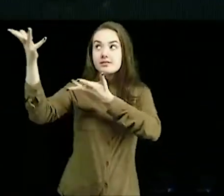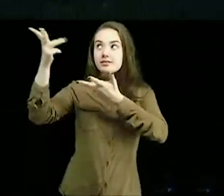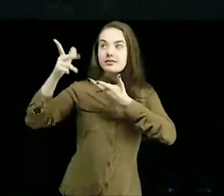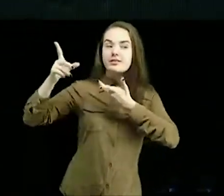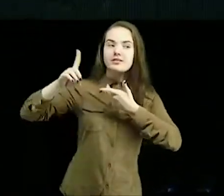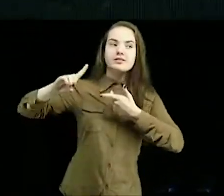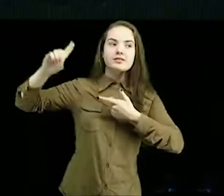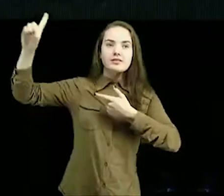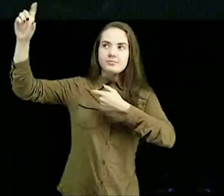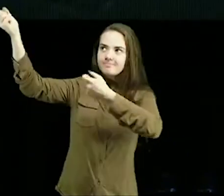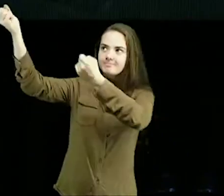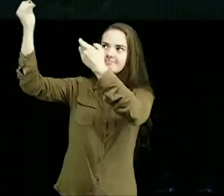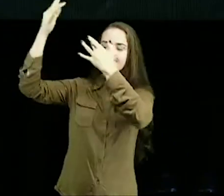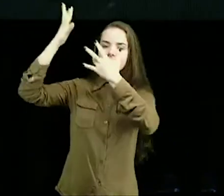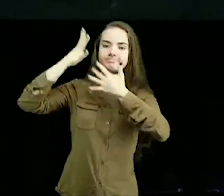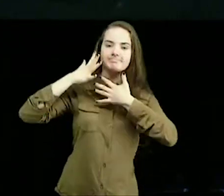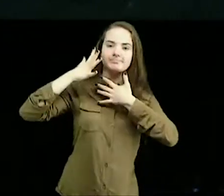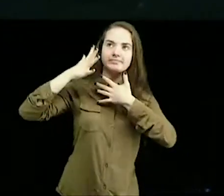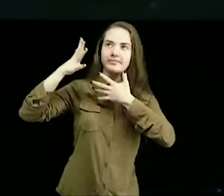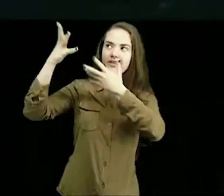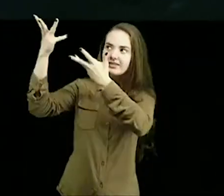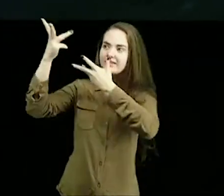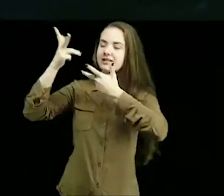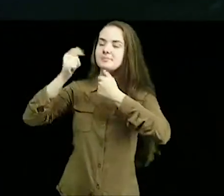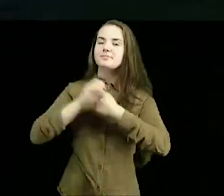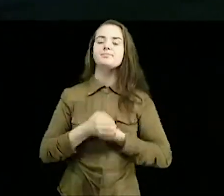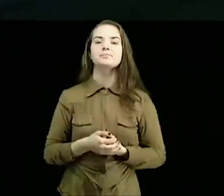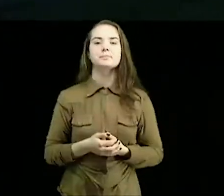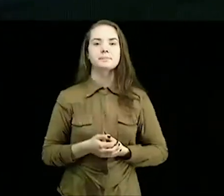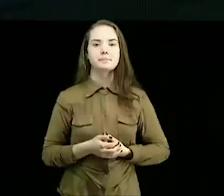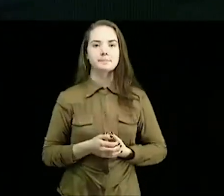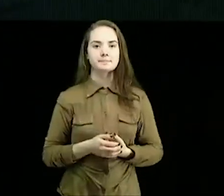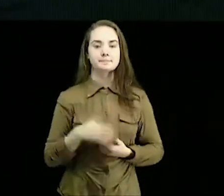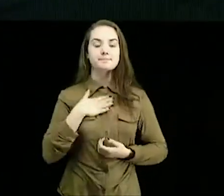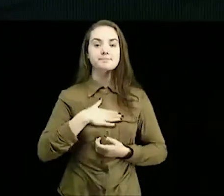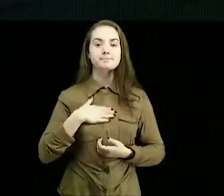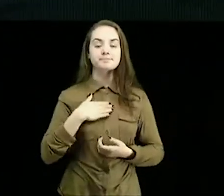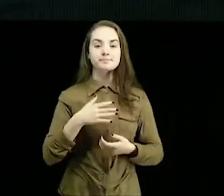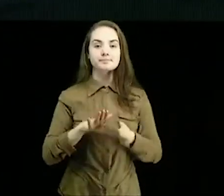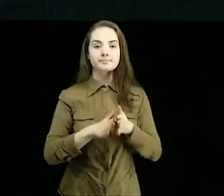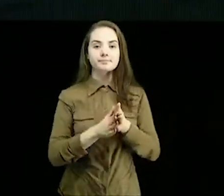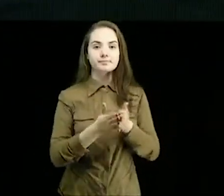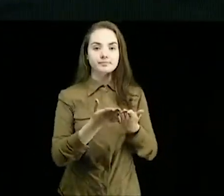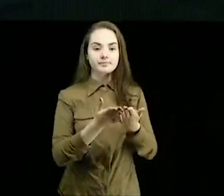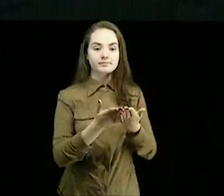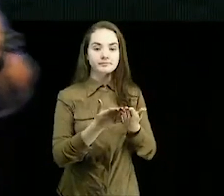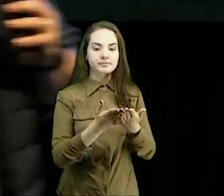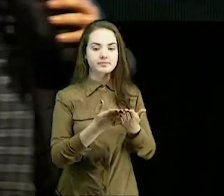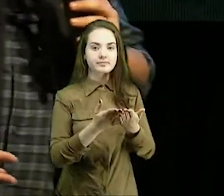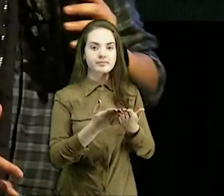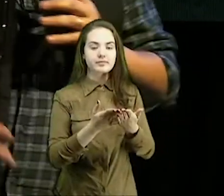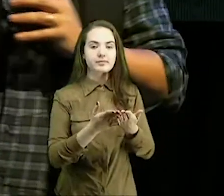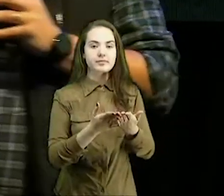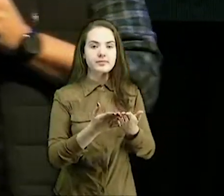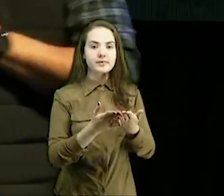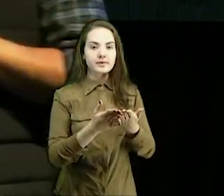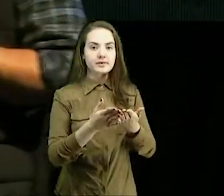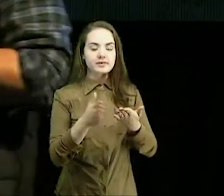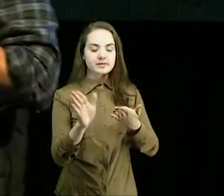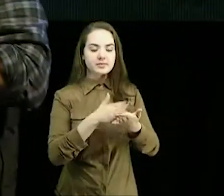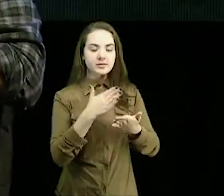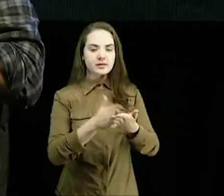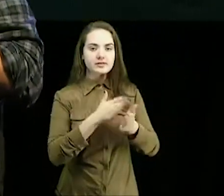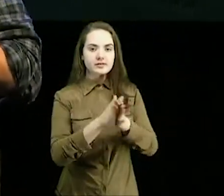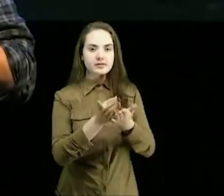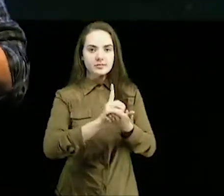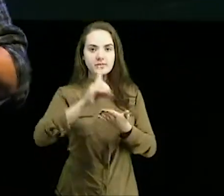Deus e atrair o céu. Eu gosto muito quando eu abro nas páginas da